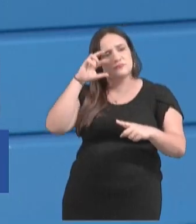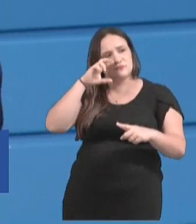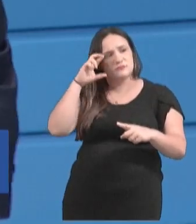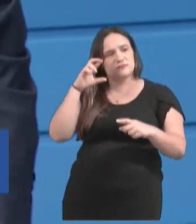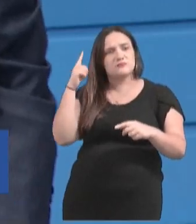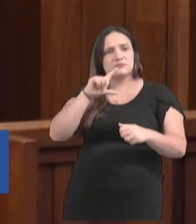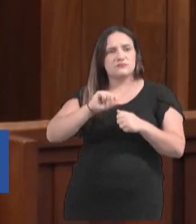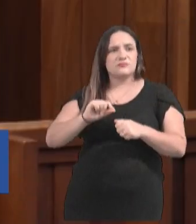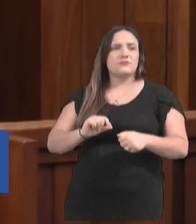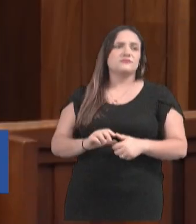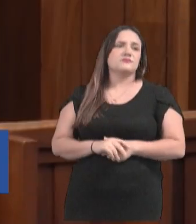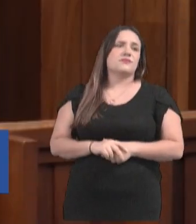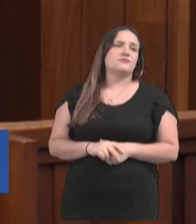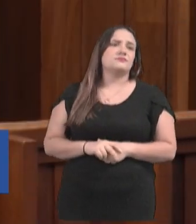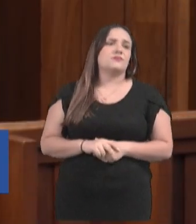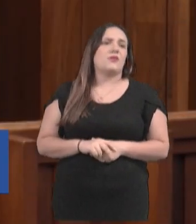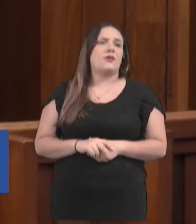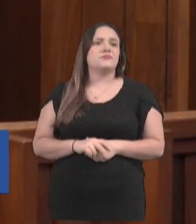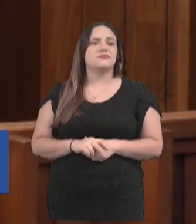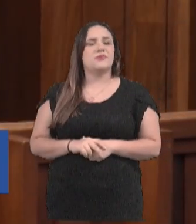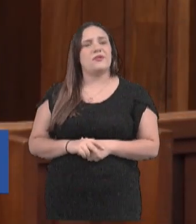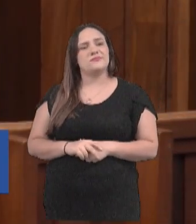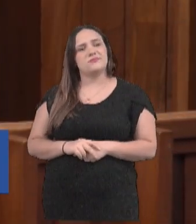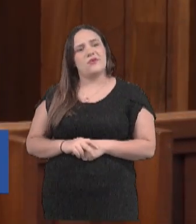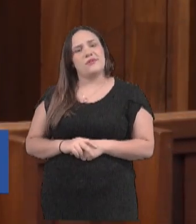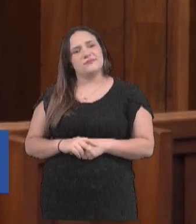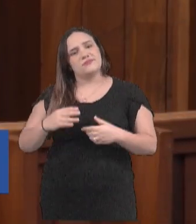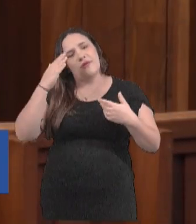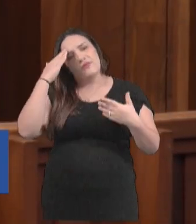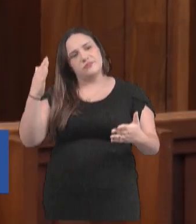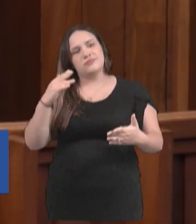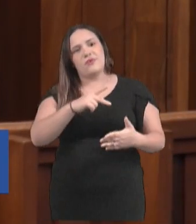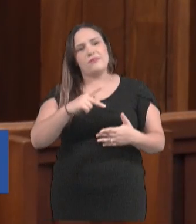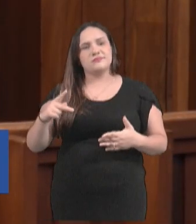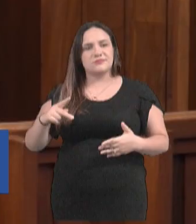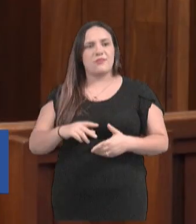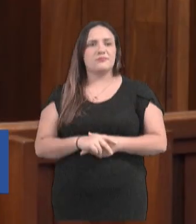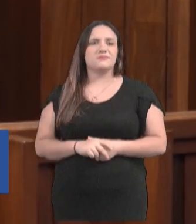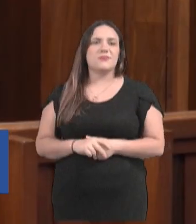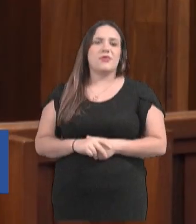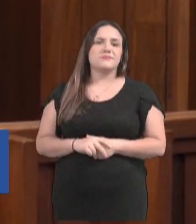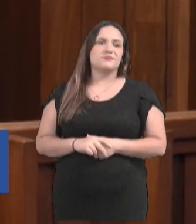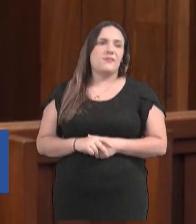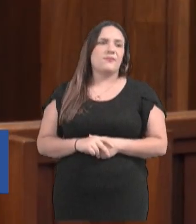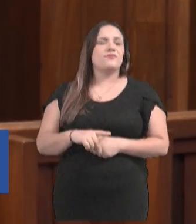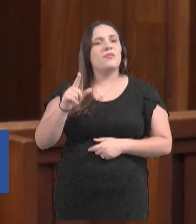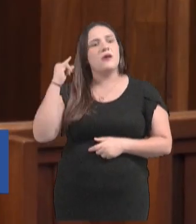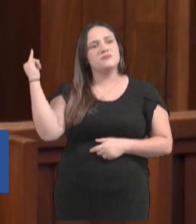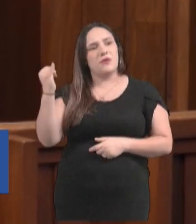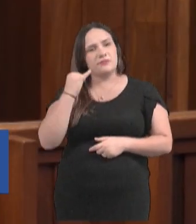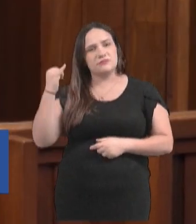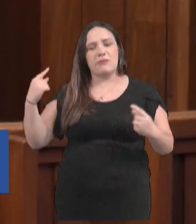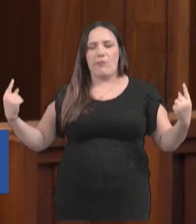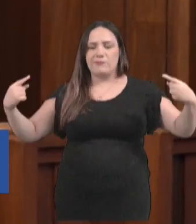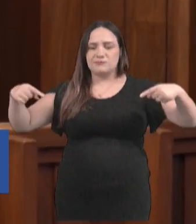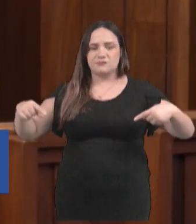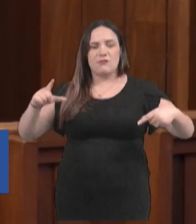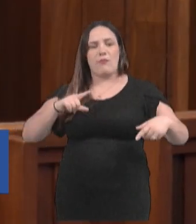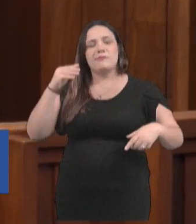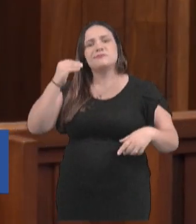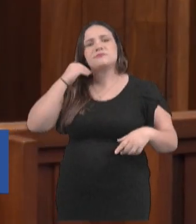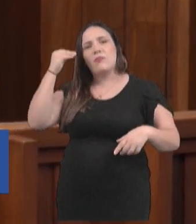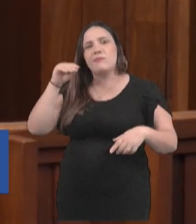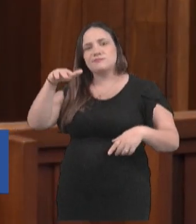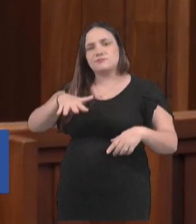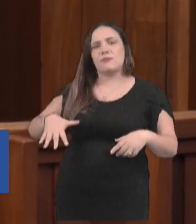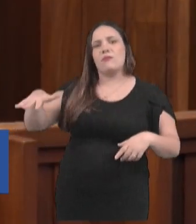obrigado. Muito obrigado, deputado Zé Teixeira, pela parte, Vossa Excelência. Acho que é importante alguém que tem